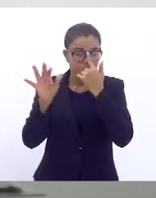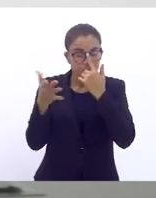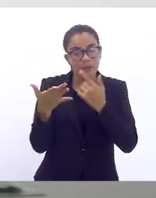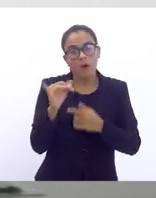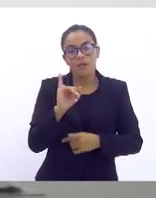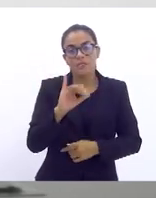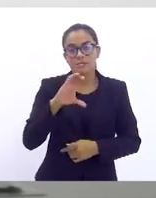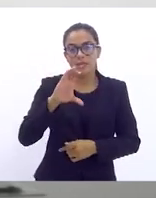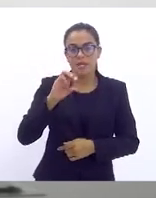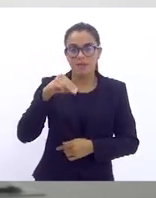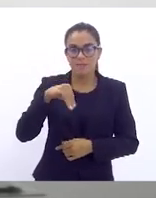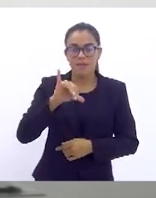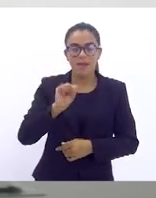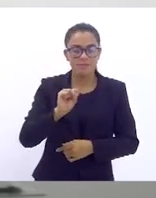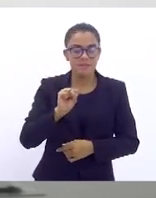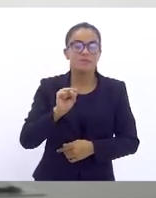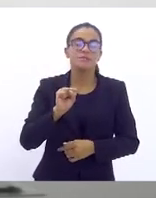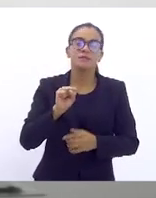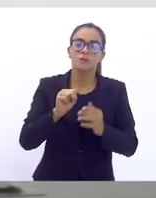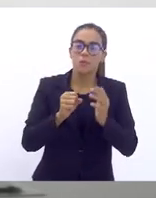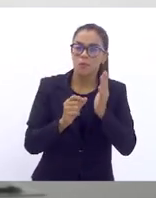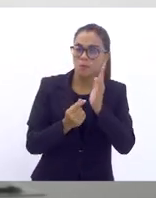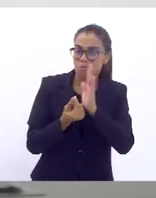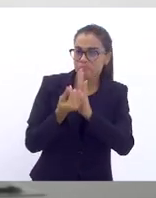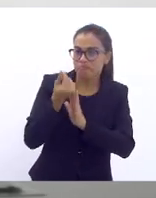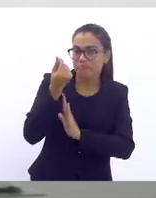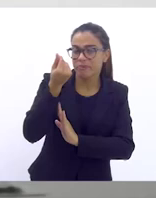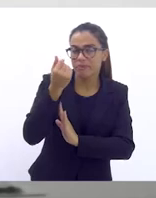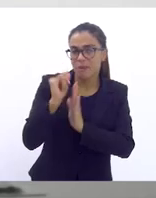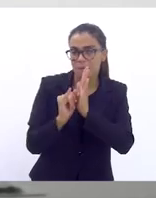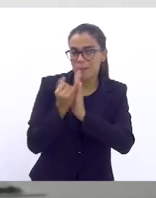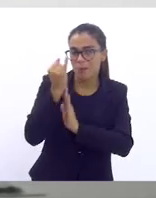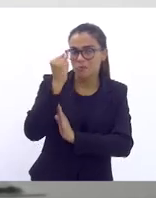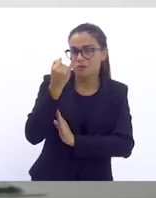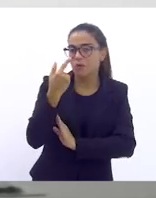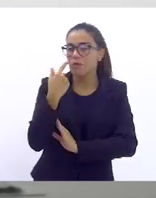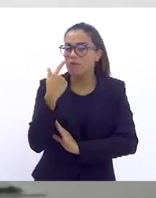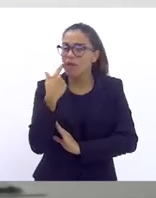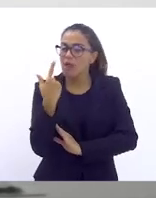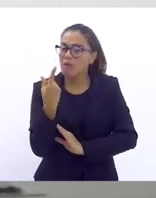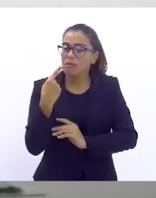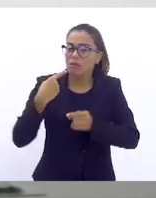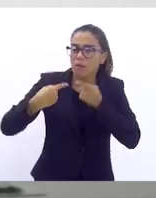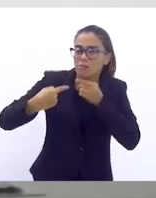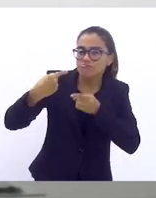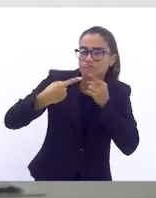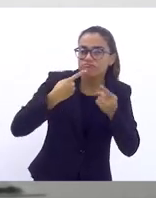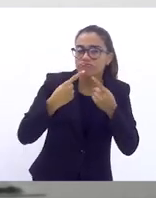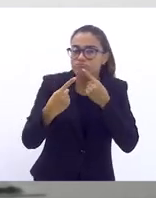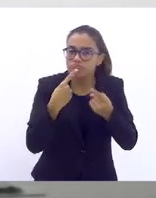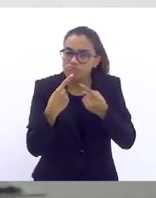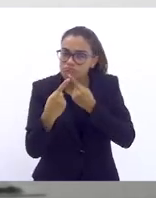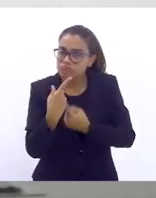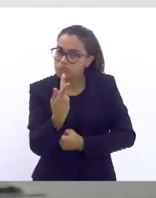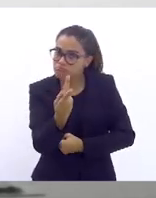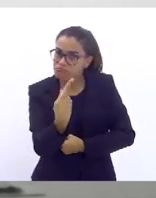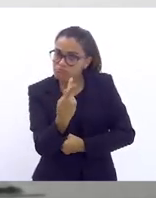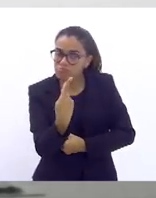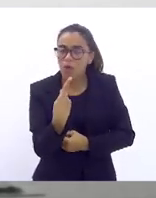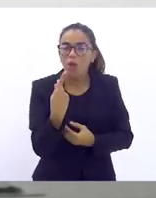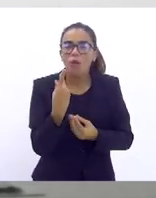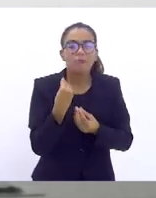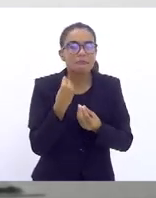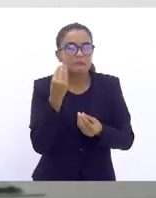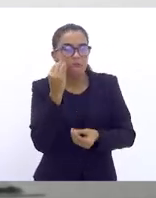isms então eu queria depois trazer isto à pauta conversar ver como é que a gente pode traçar Talvez